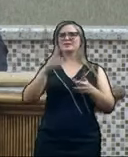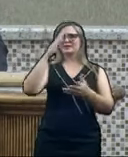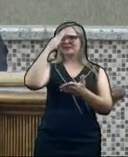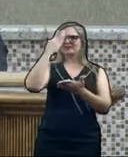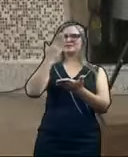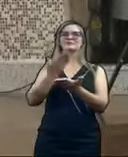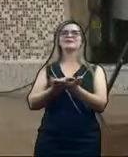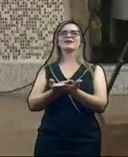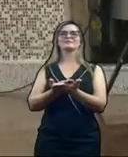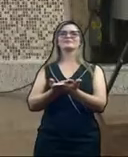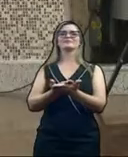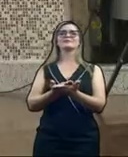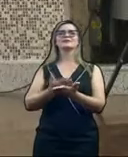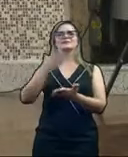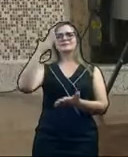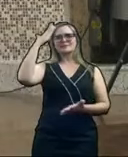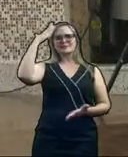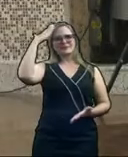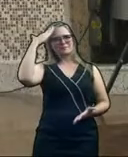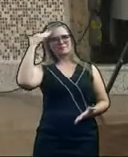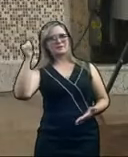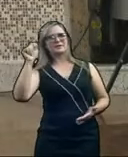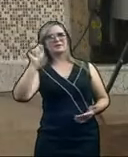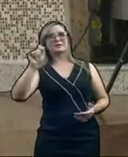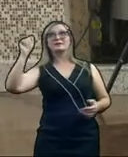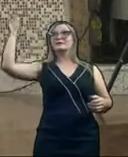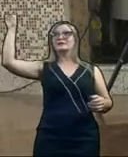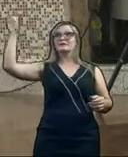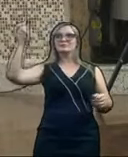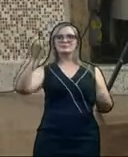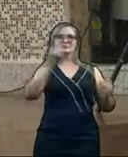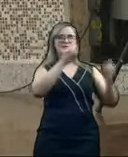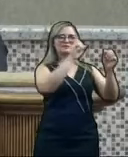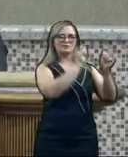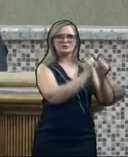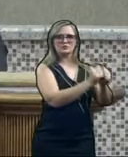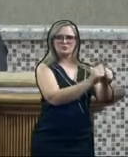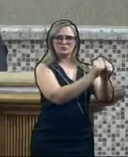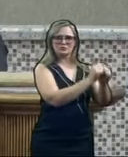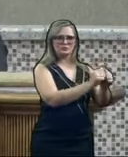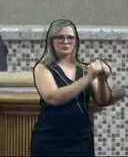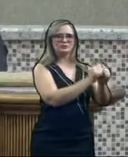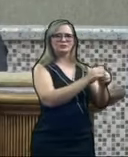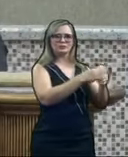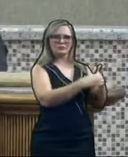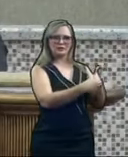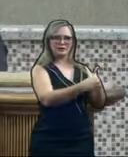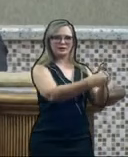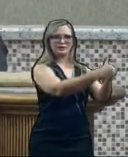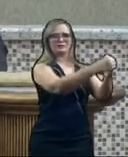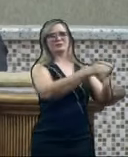Deus o que nós possamos caminhar inteiramente na dependência de Deus